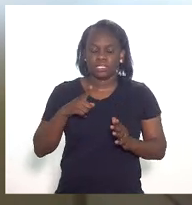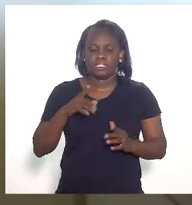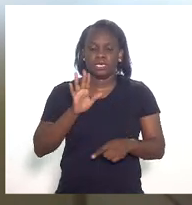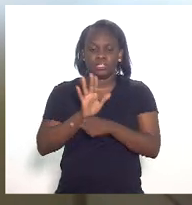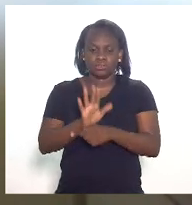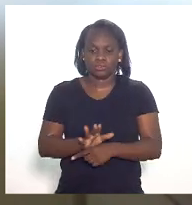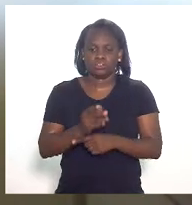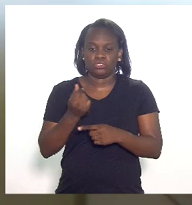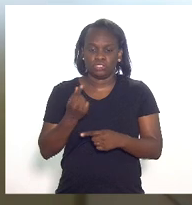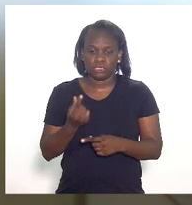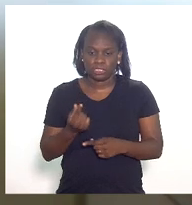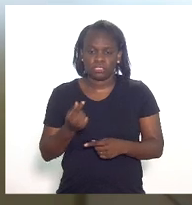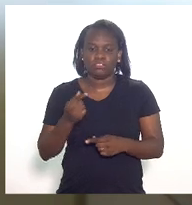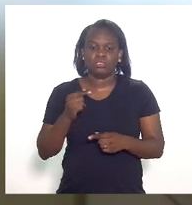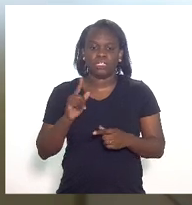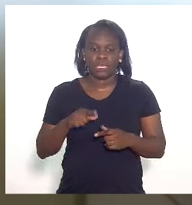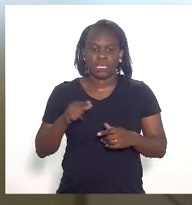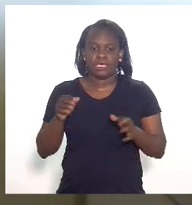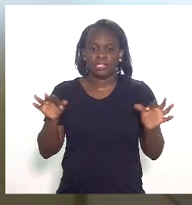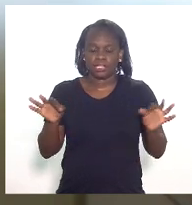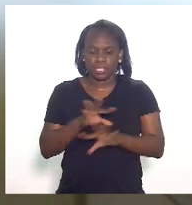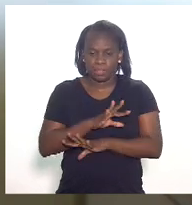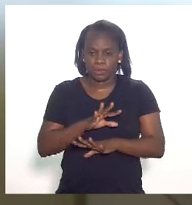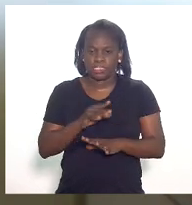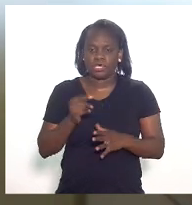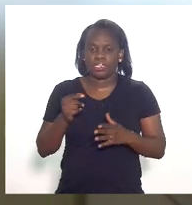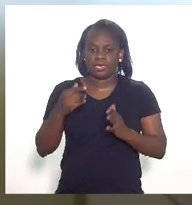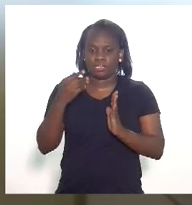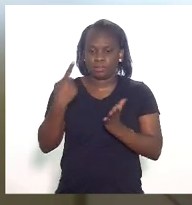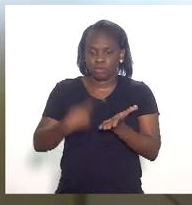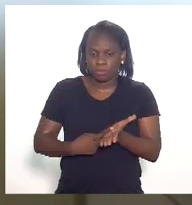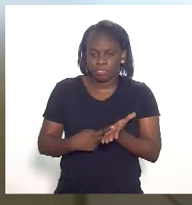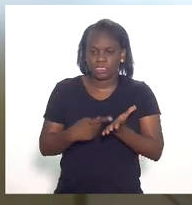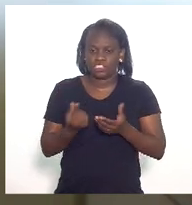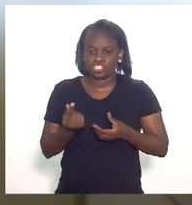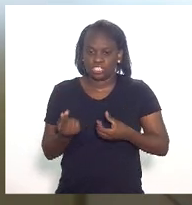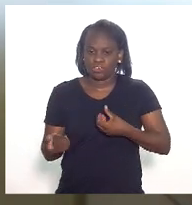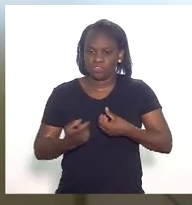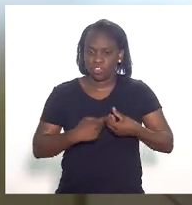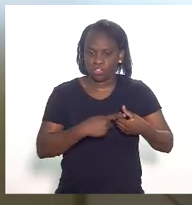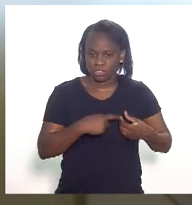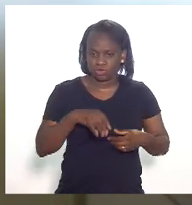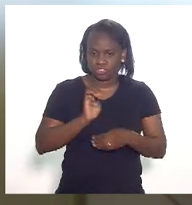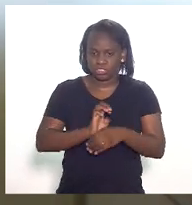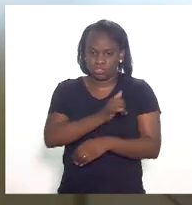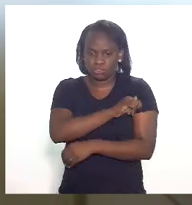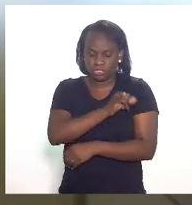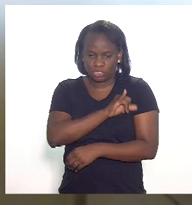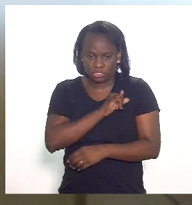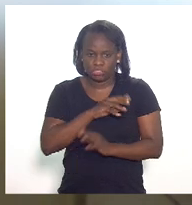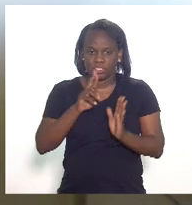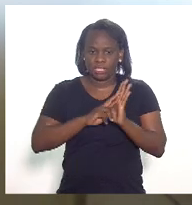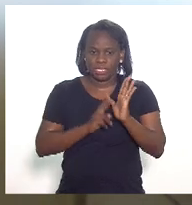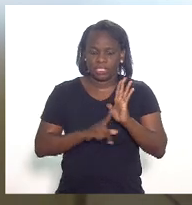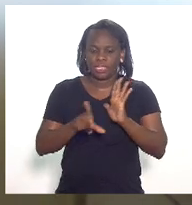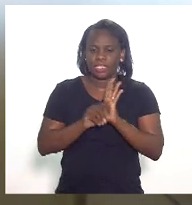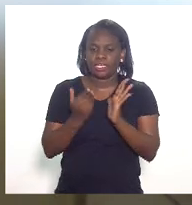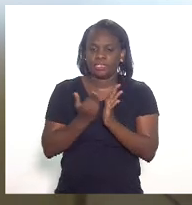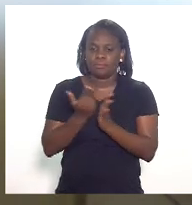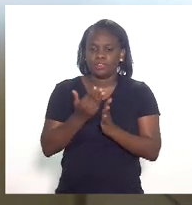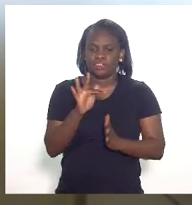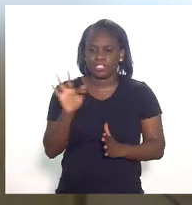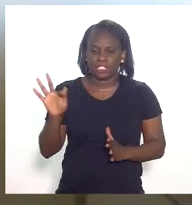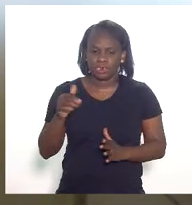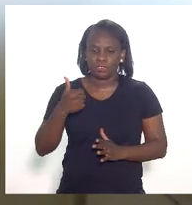financeiros a partir do término do regime de recuperação fiscal do Estado do Rio de Janeiro, regulado pela Lei Complementar